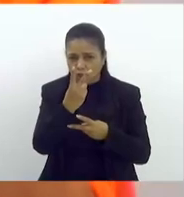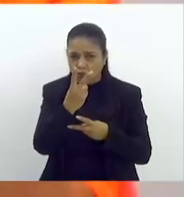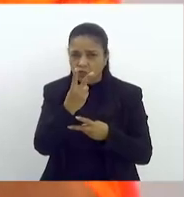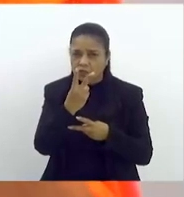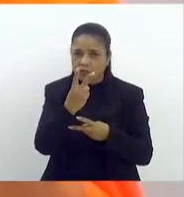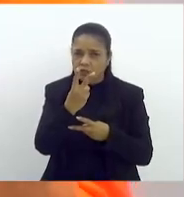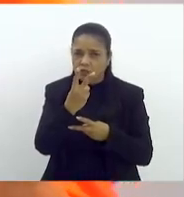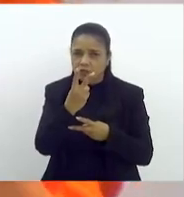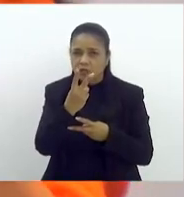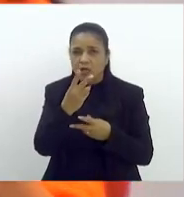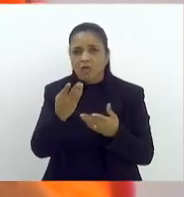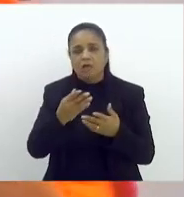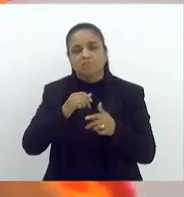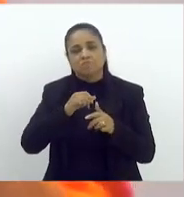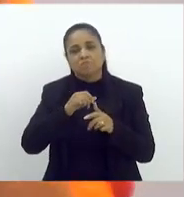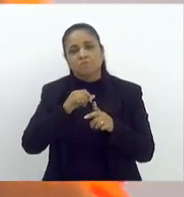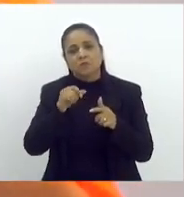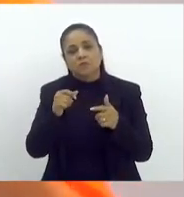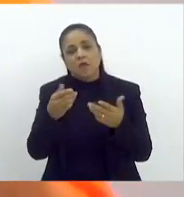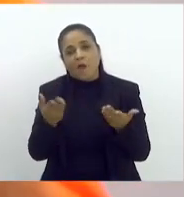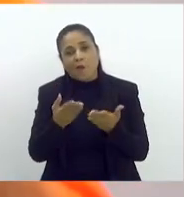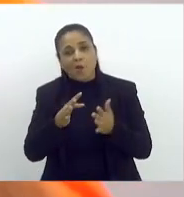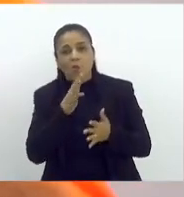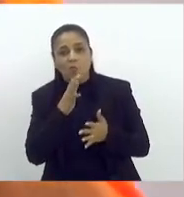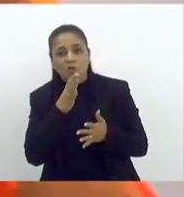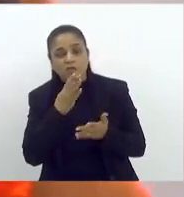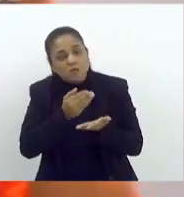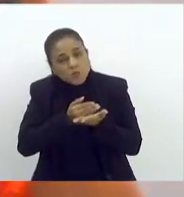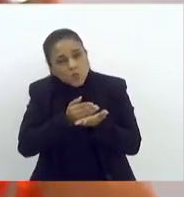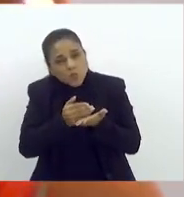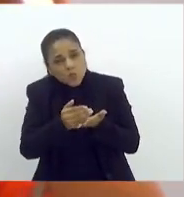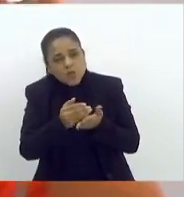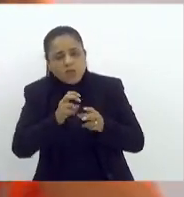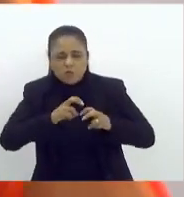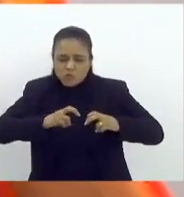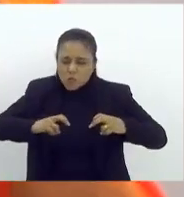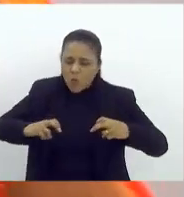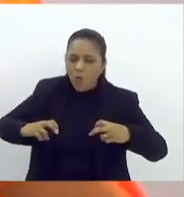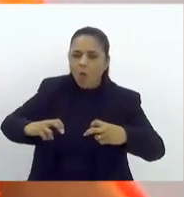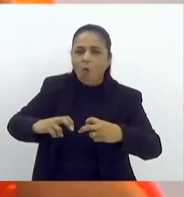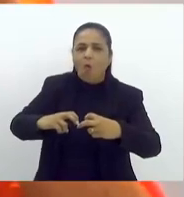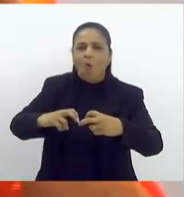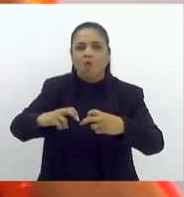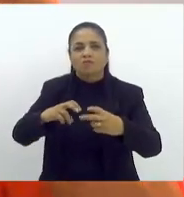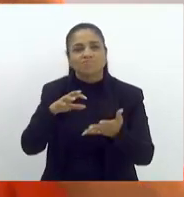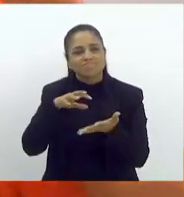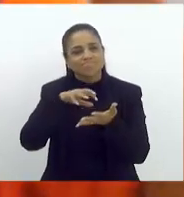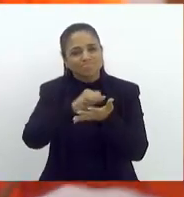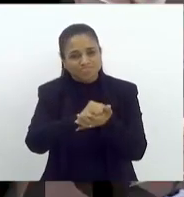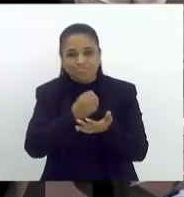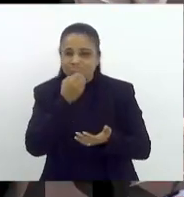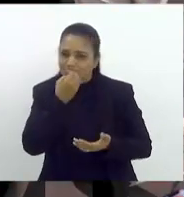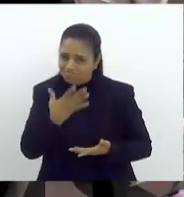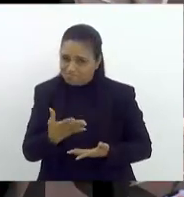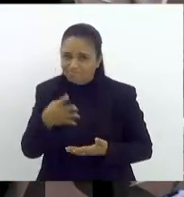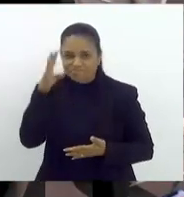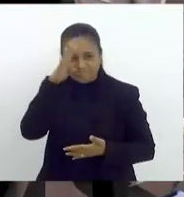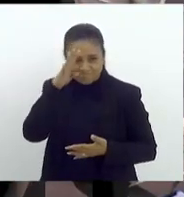agora uma grande atualização né mas para quem quer conhecer o início lá das rodas é um registro aqui legal